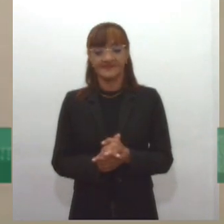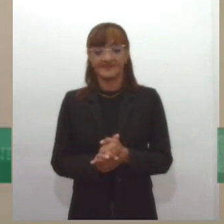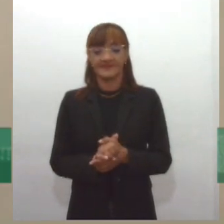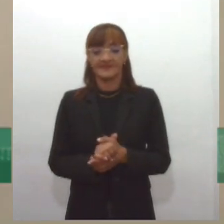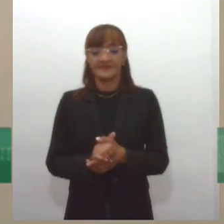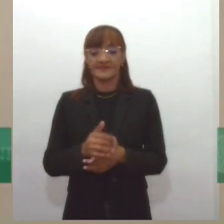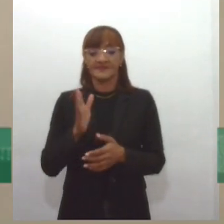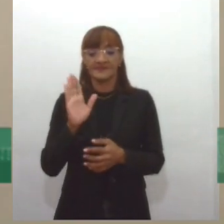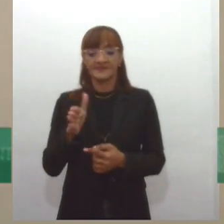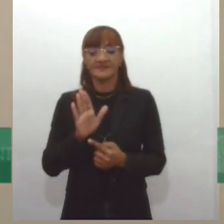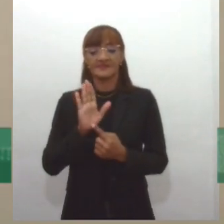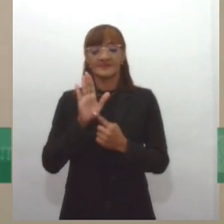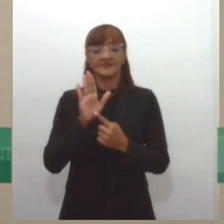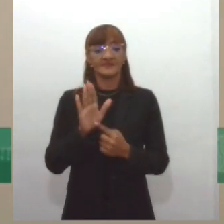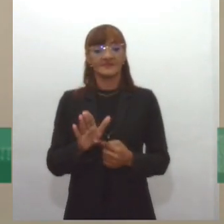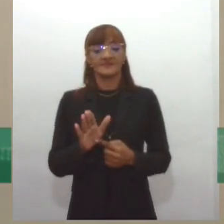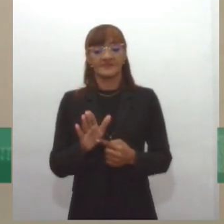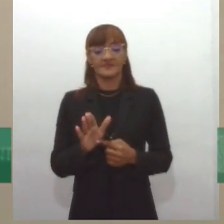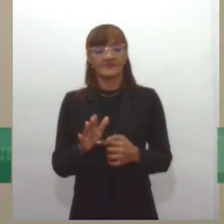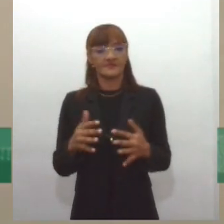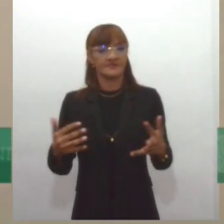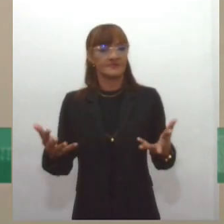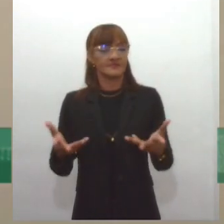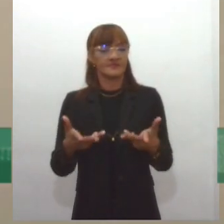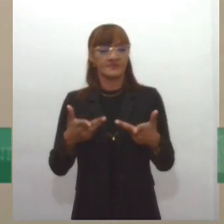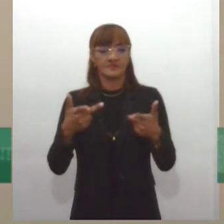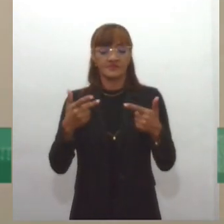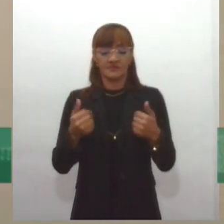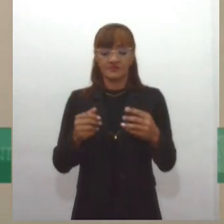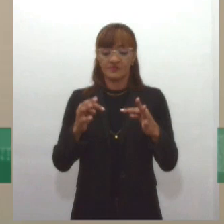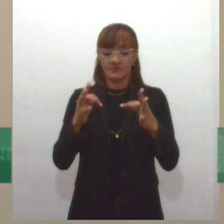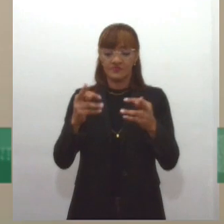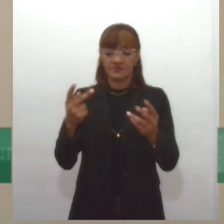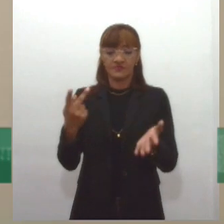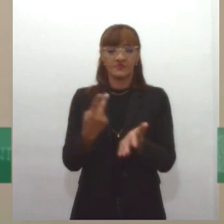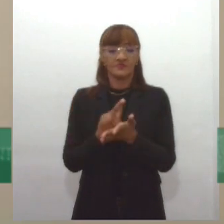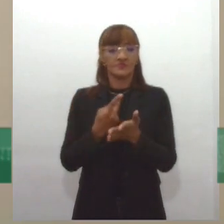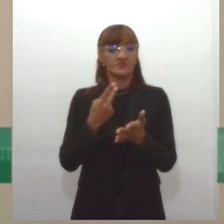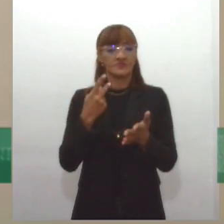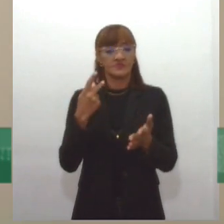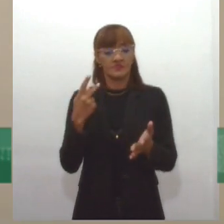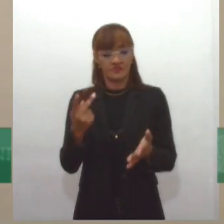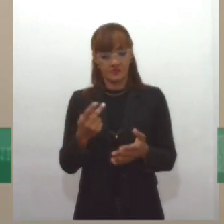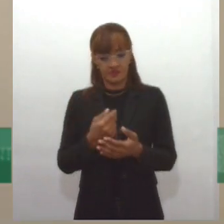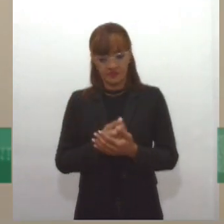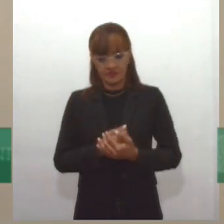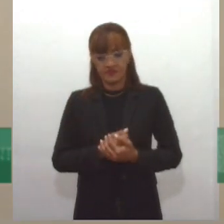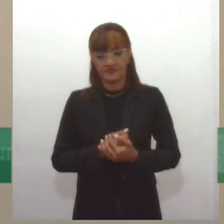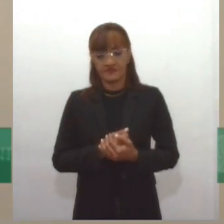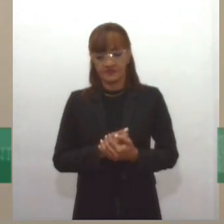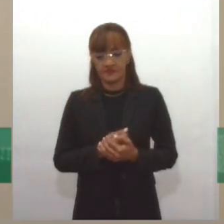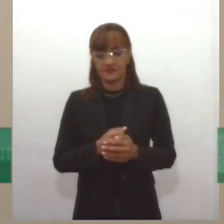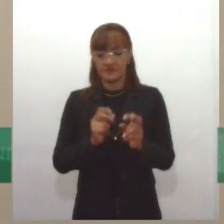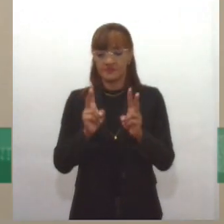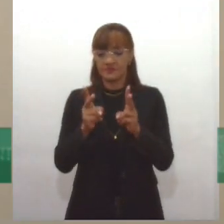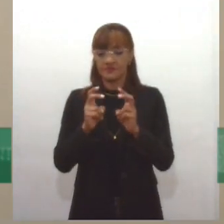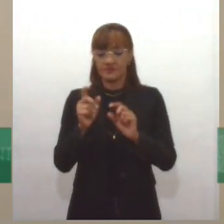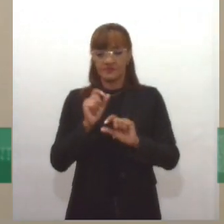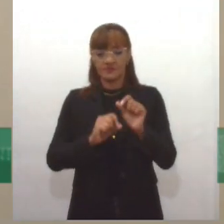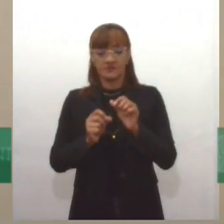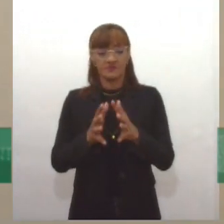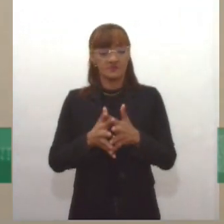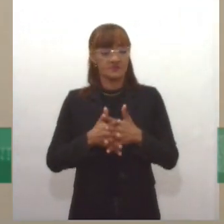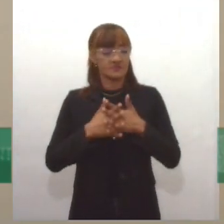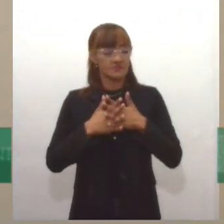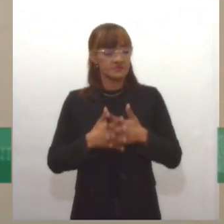né, o cenário histórico e chamando a atenção especialmente para uma confusão que provavelmente